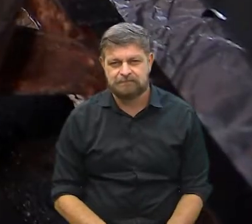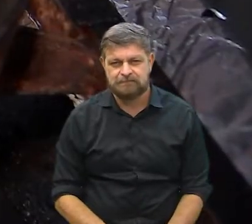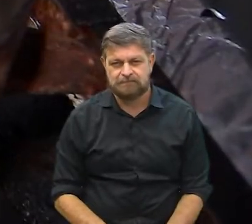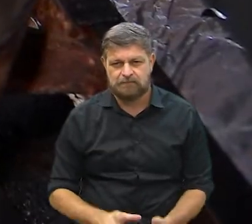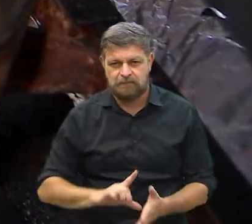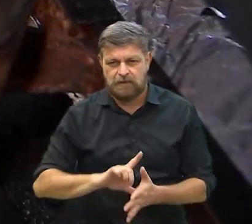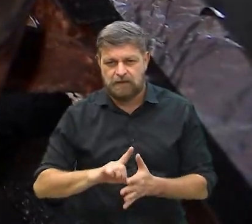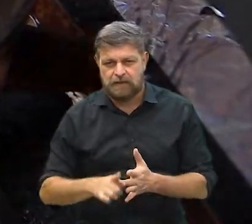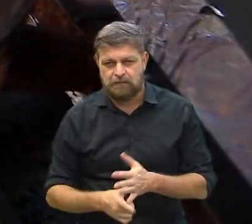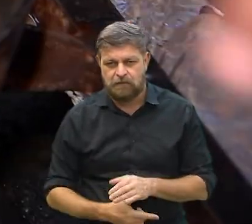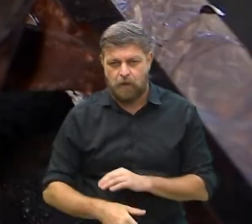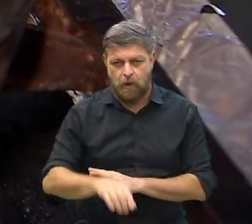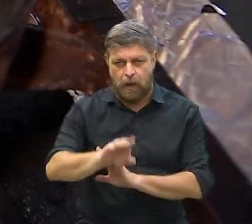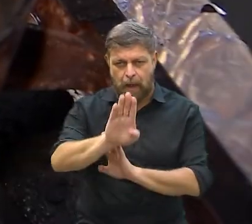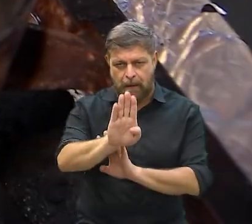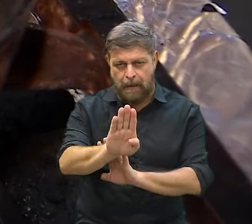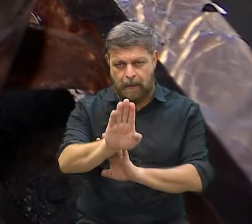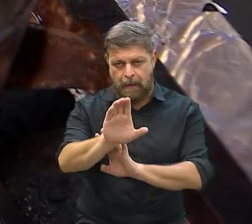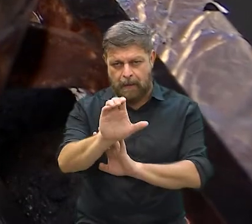Vamos fritar o bacon.